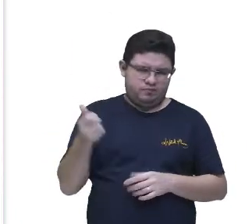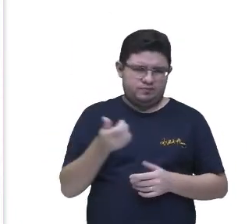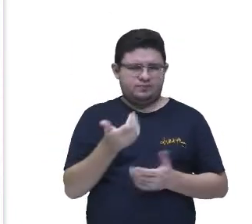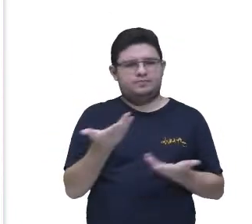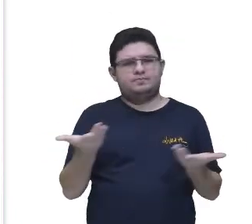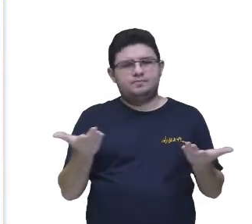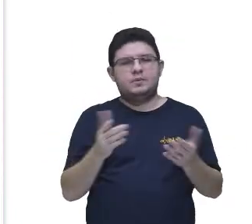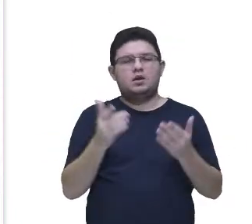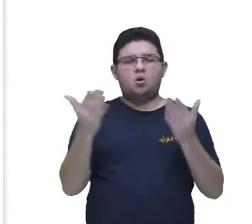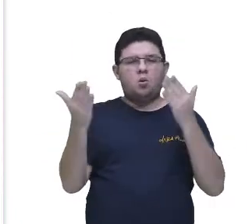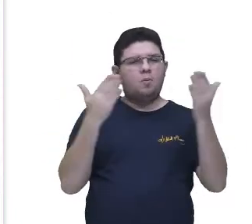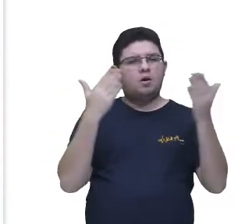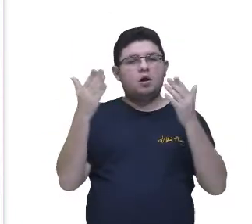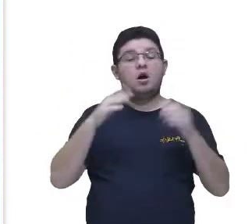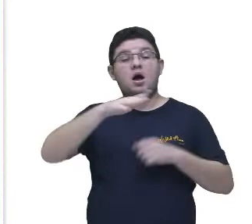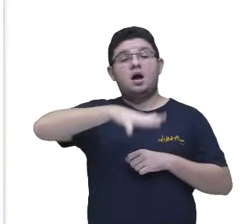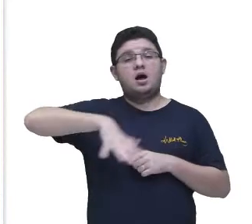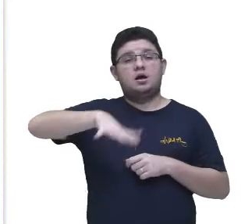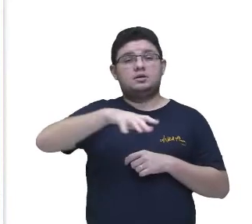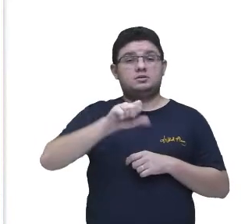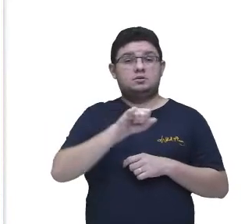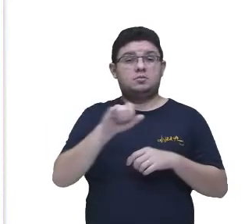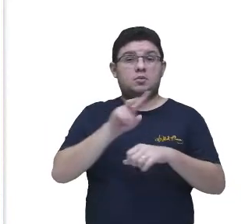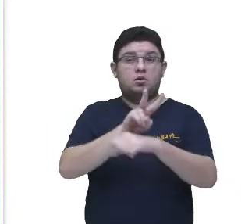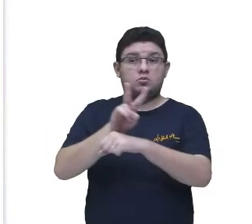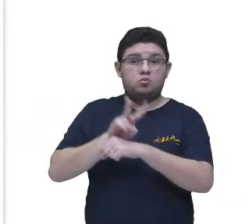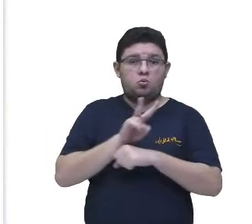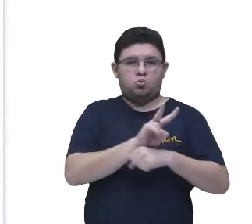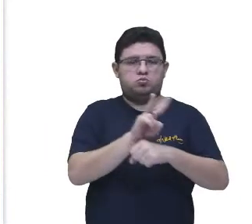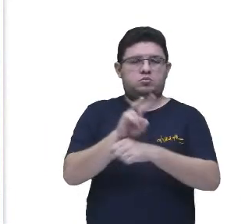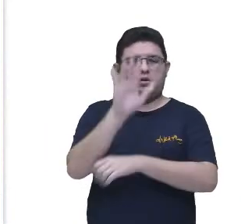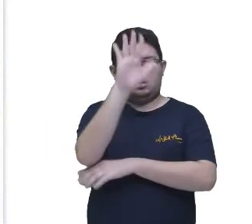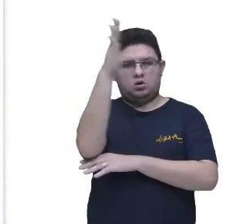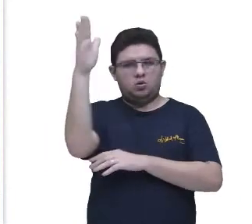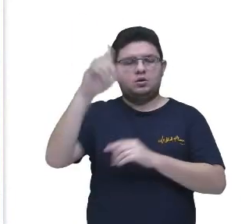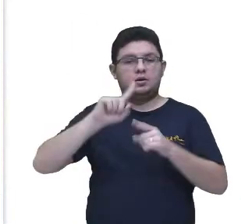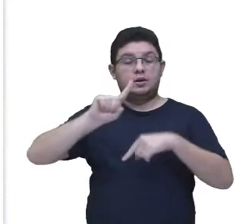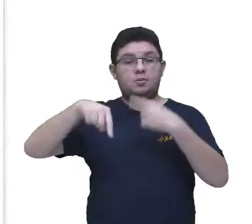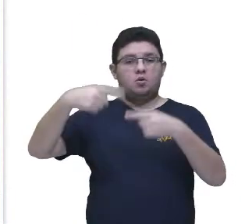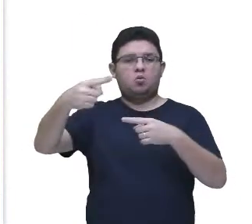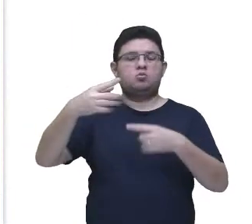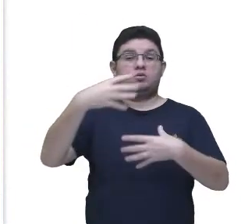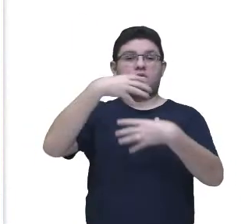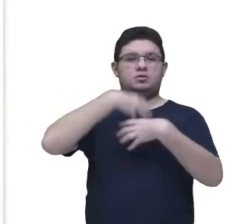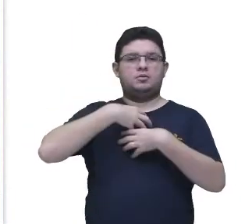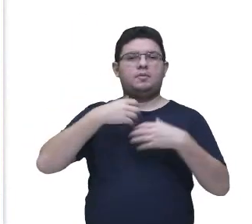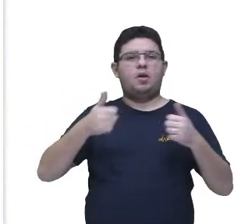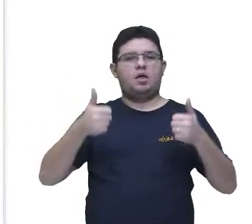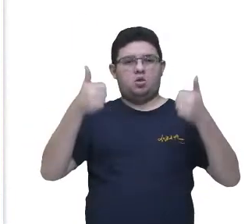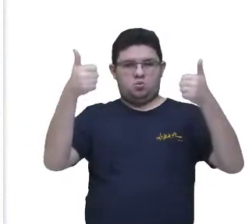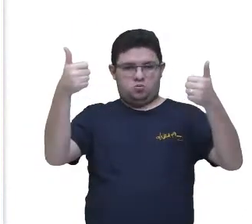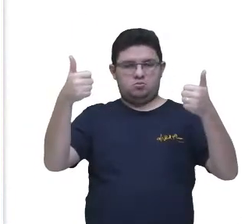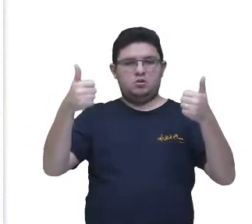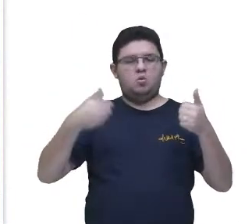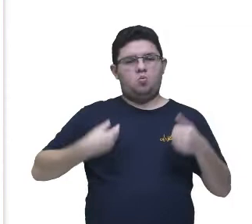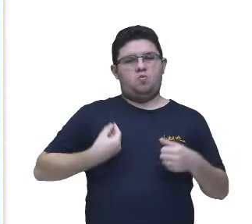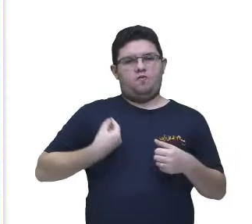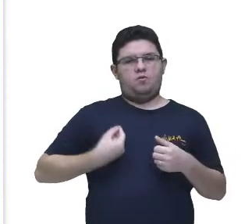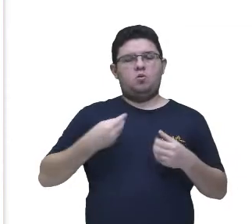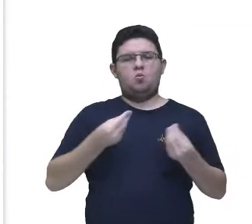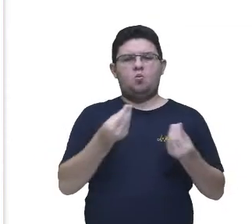do meio ambiente. Quanto melhor é tratada a natureza, melhor é o reflexo para o nosso meio ambiente, então melhor é a nossa qualidade de